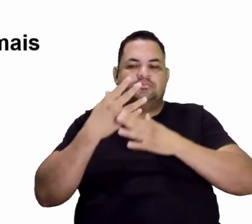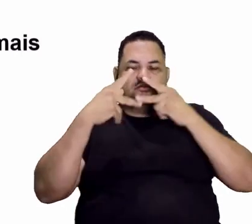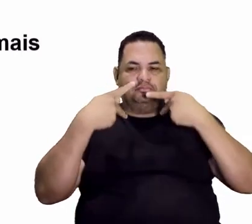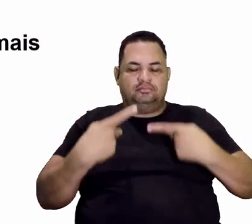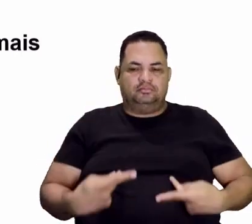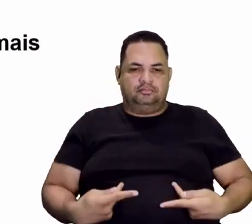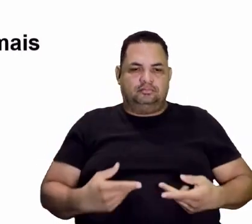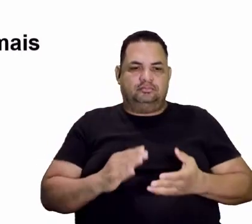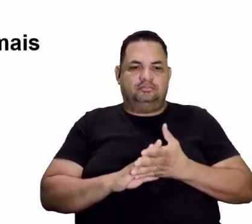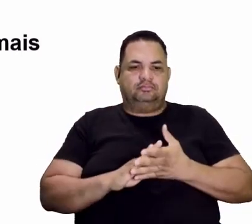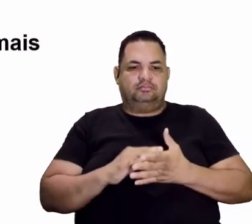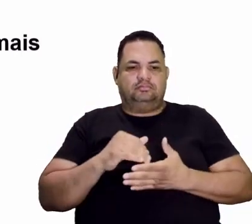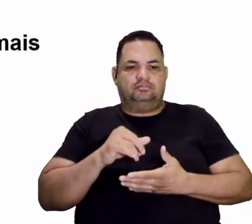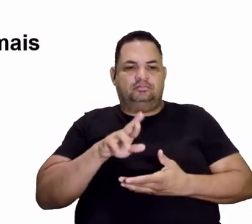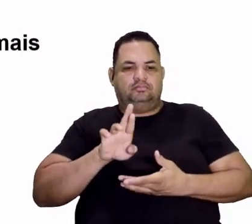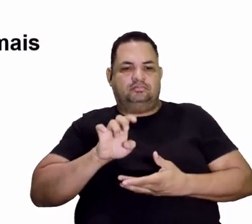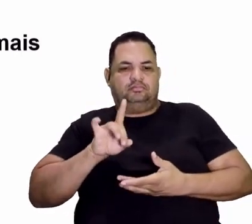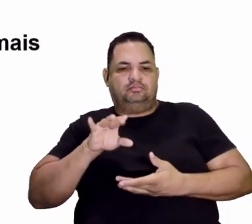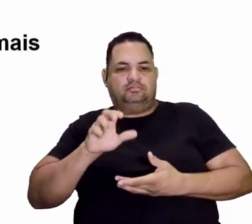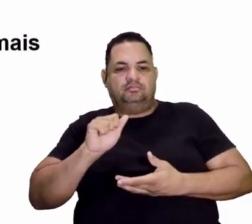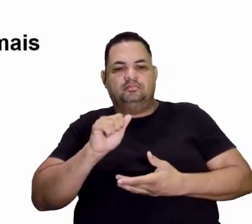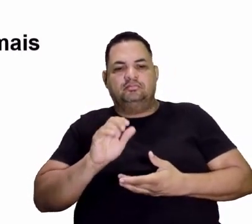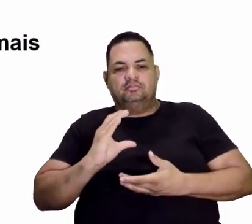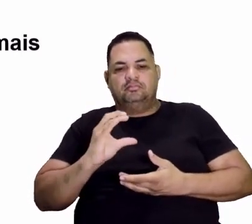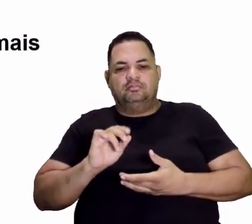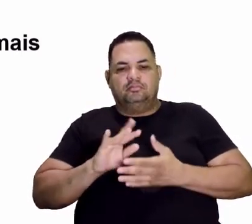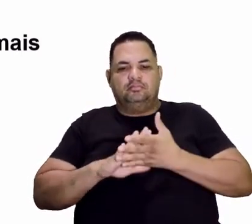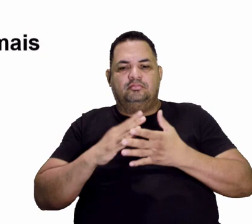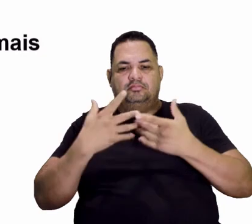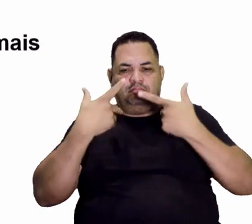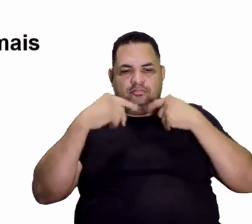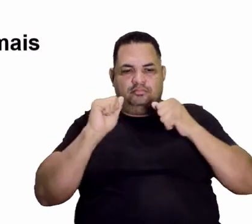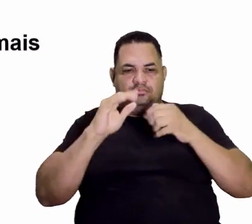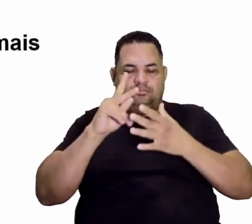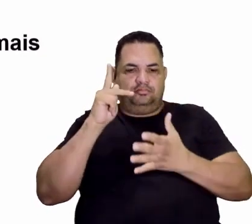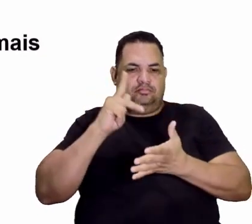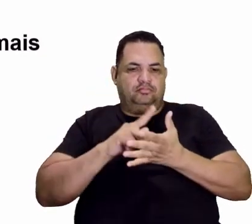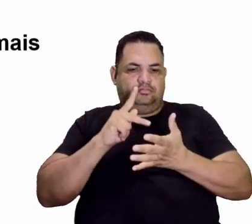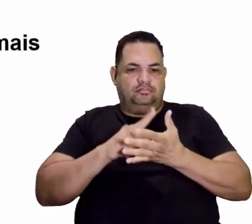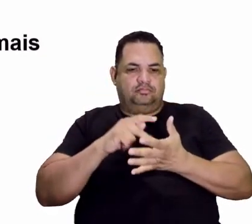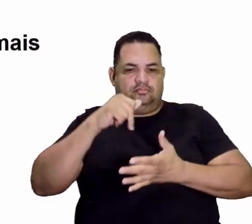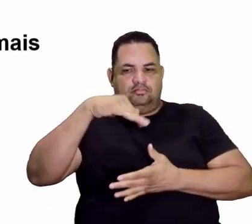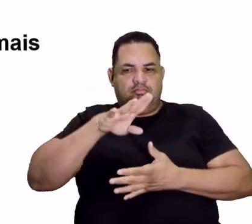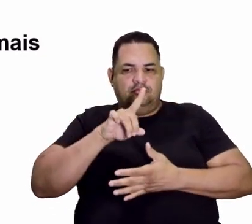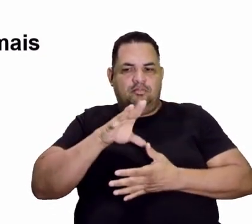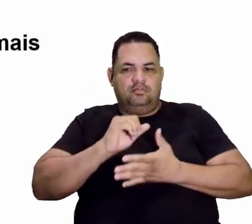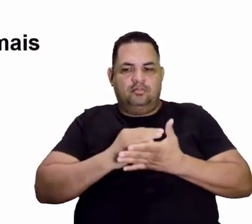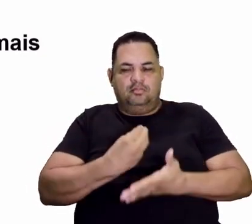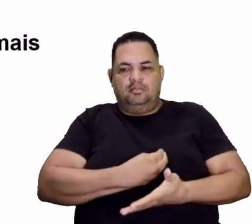criações. Rosenstock ele vai dizer que a linguagem é um verdadeiro milagre na vida do ser humano.